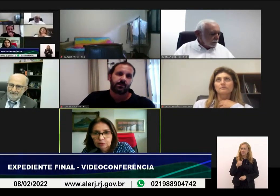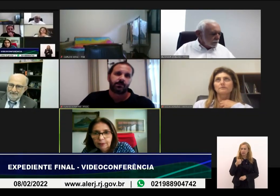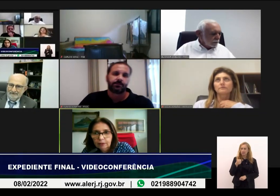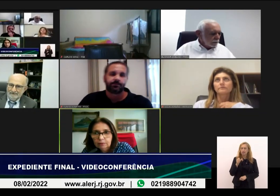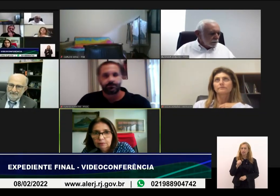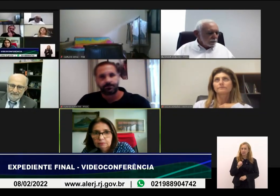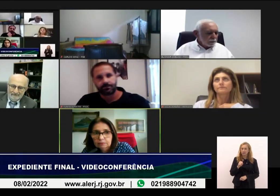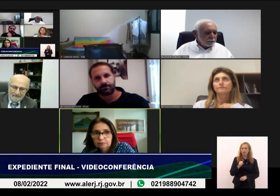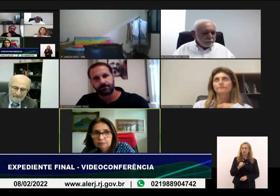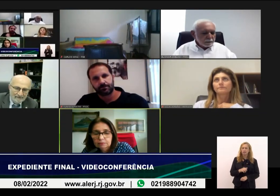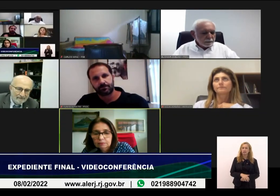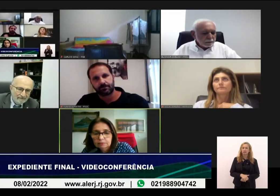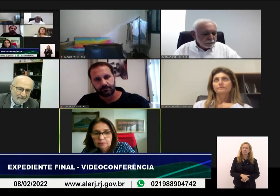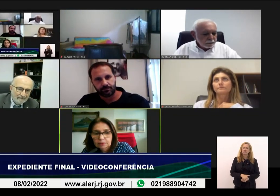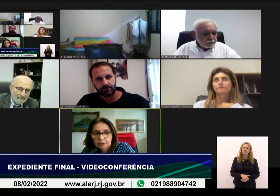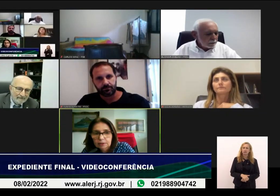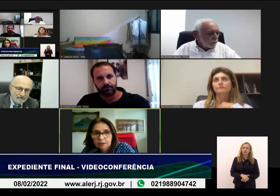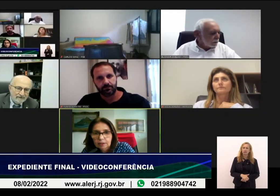Deputado Luiz Paulo?